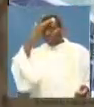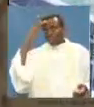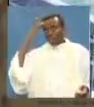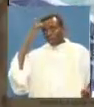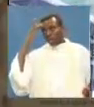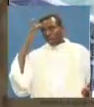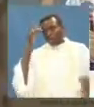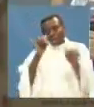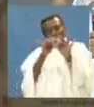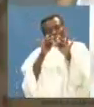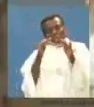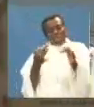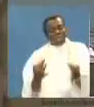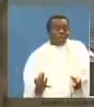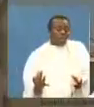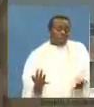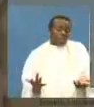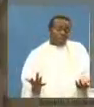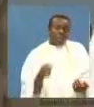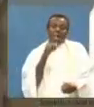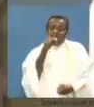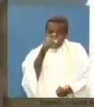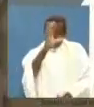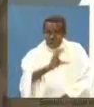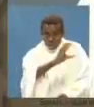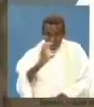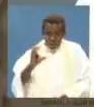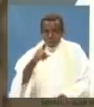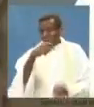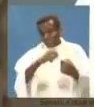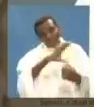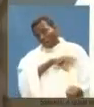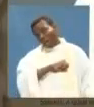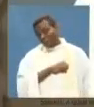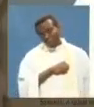a marca registrada do cristão.